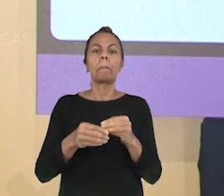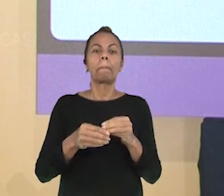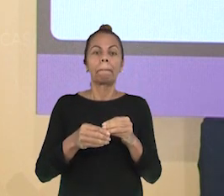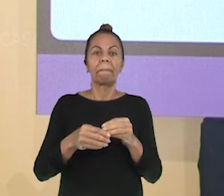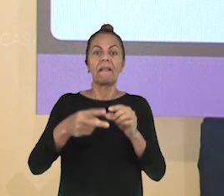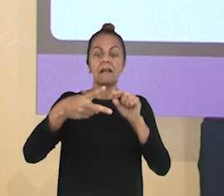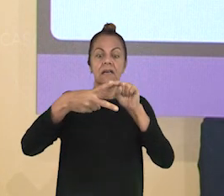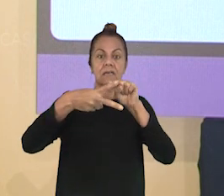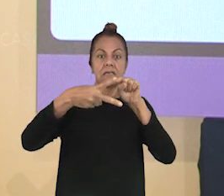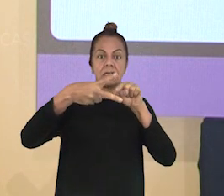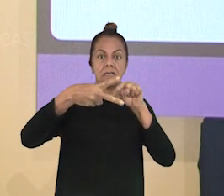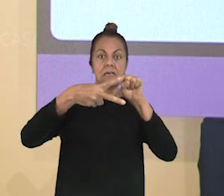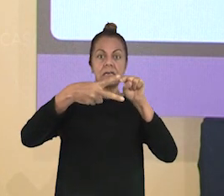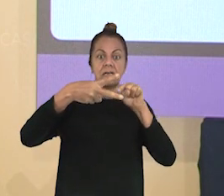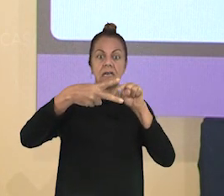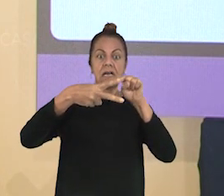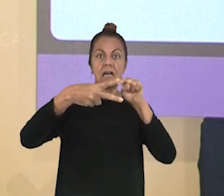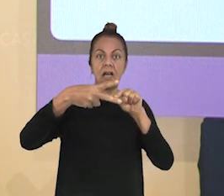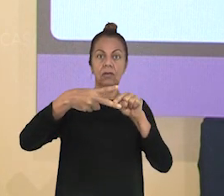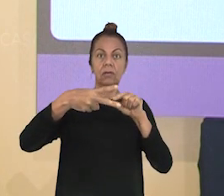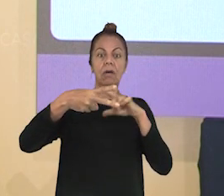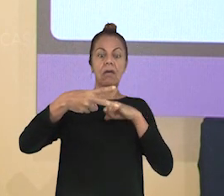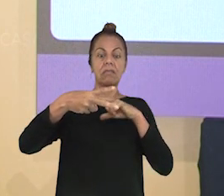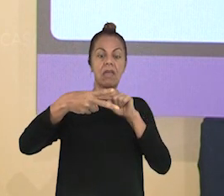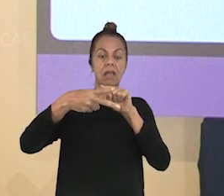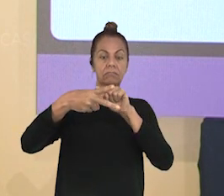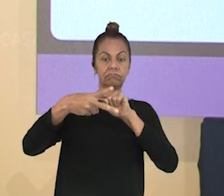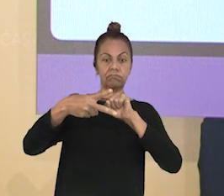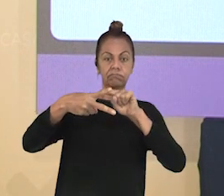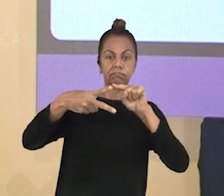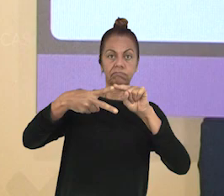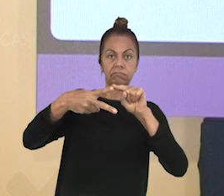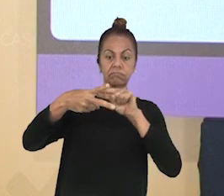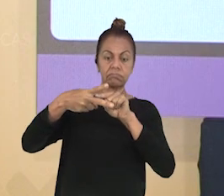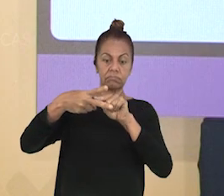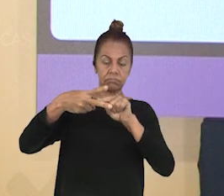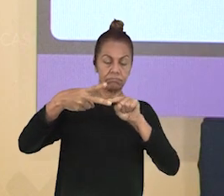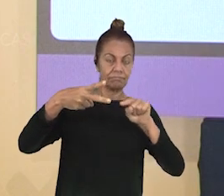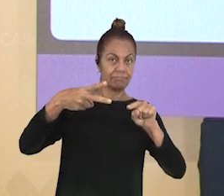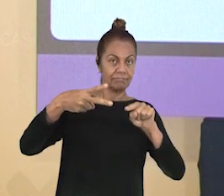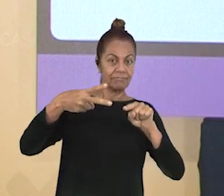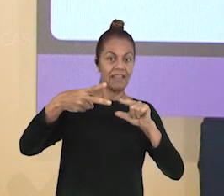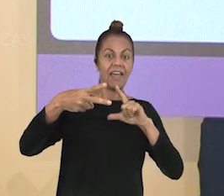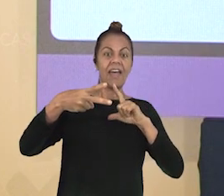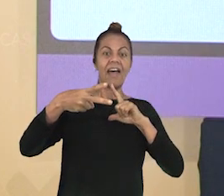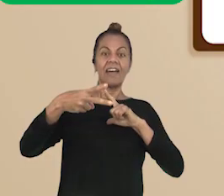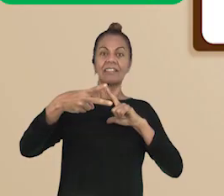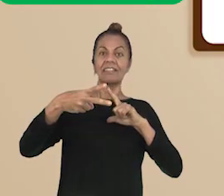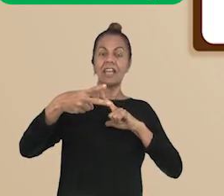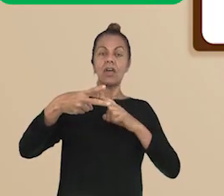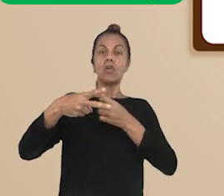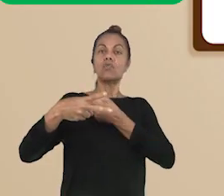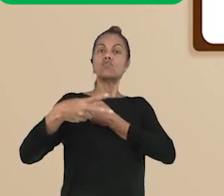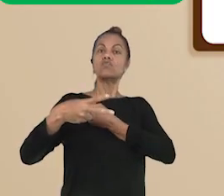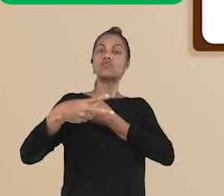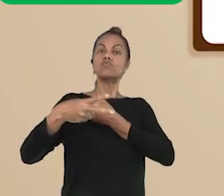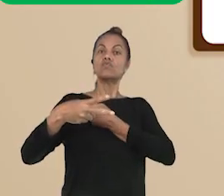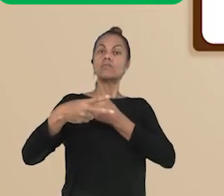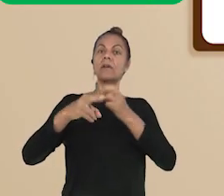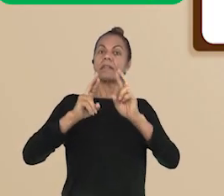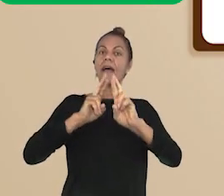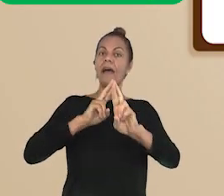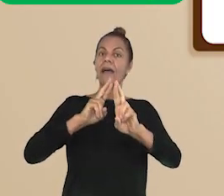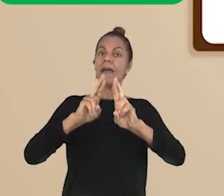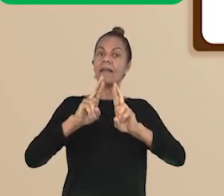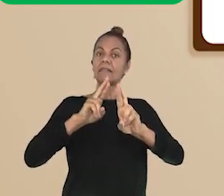ângulos, vamos primeiro relembrar o que são ângulos e quais tipos de ângulos existem. O ângulo, ele